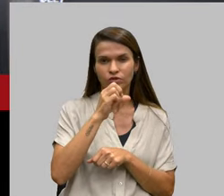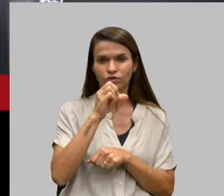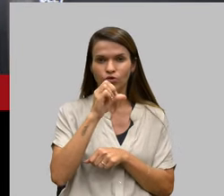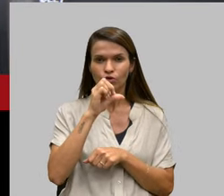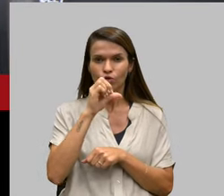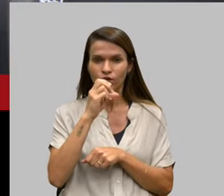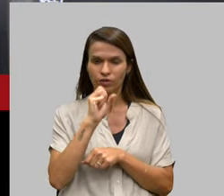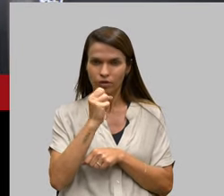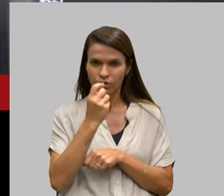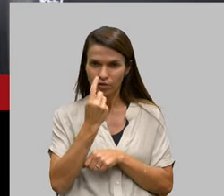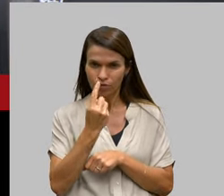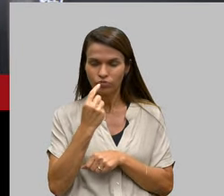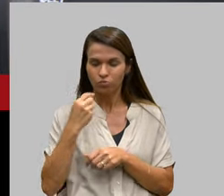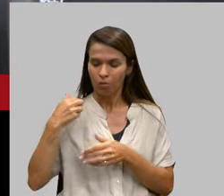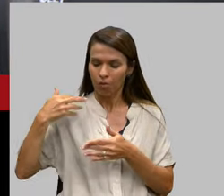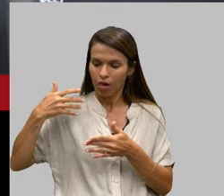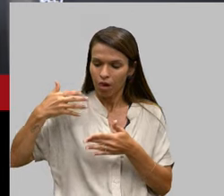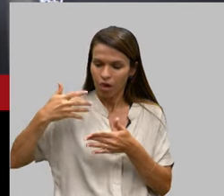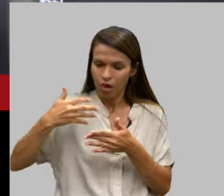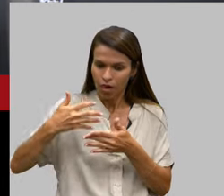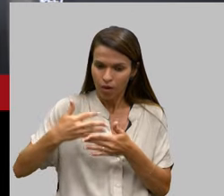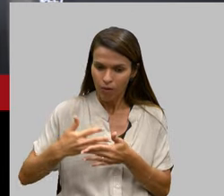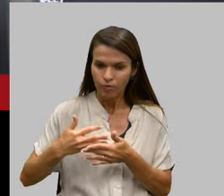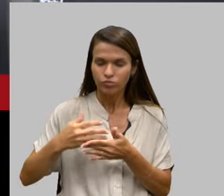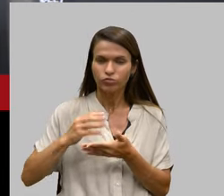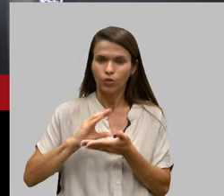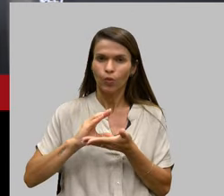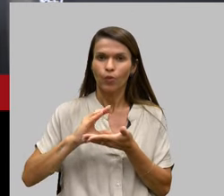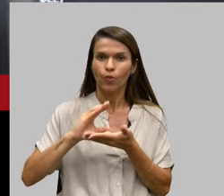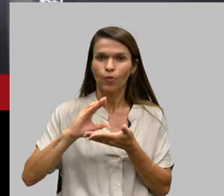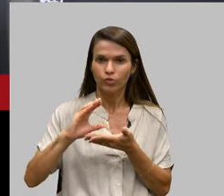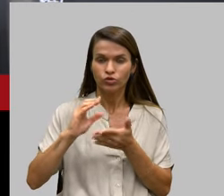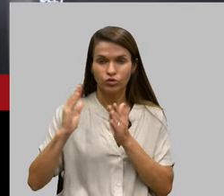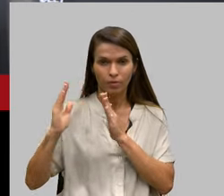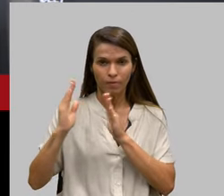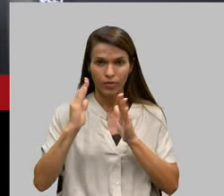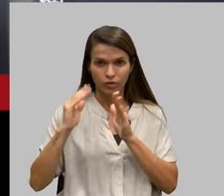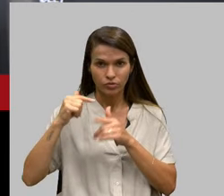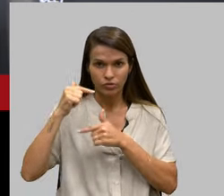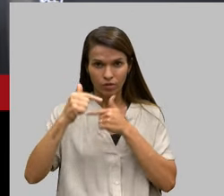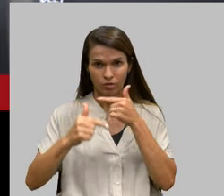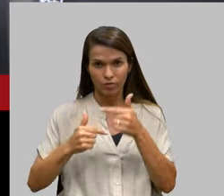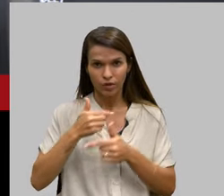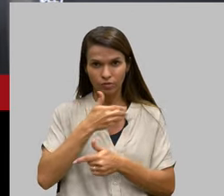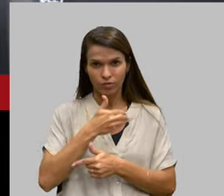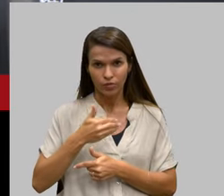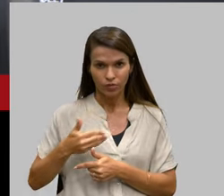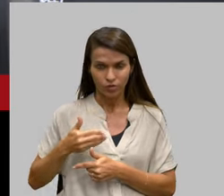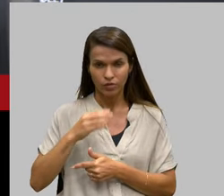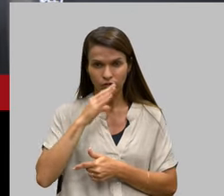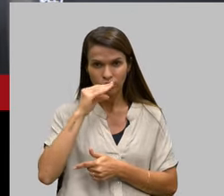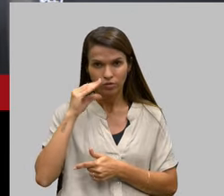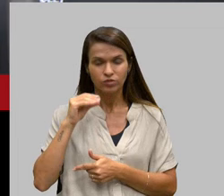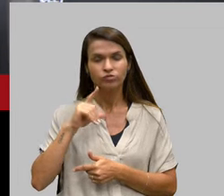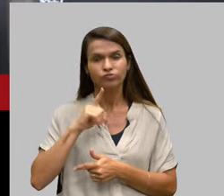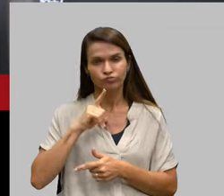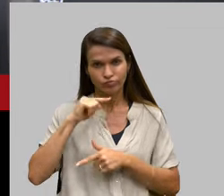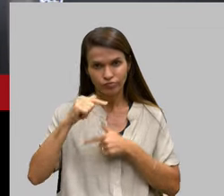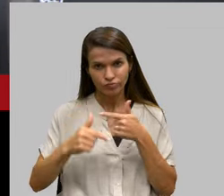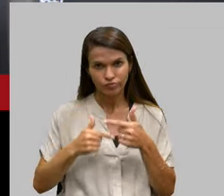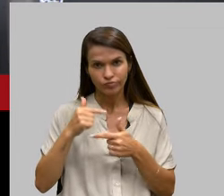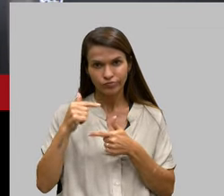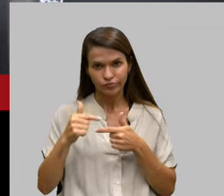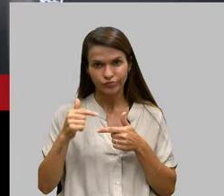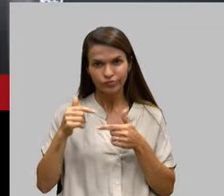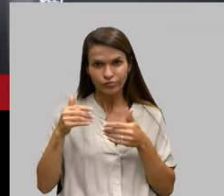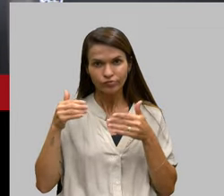longo período de contribuições ou melhor de tempo de serviço público que esses servidores exerciam atividade especificamente